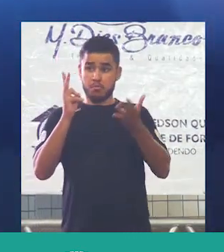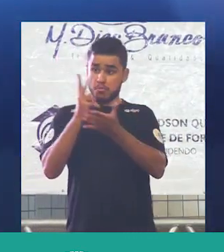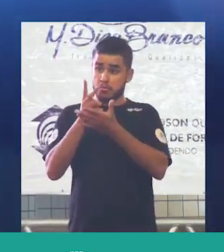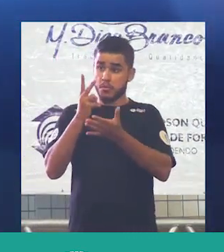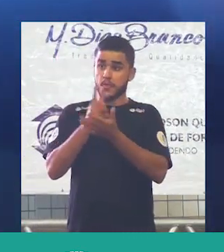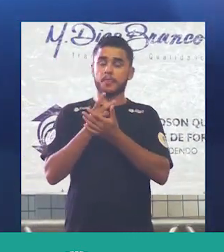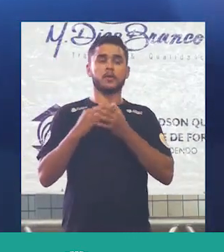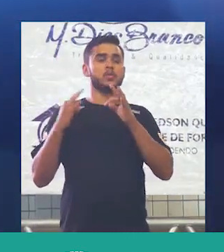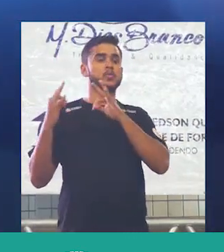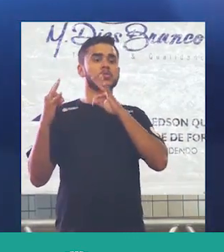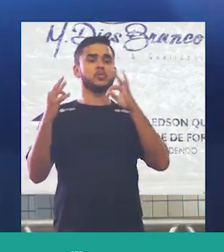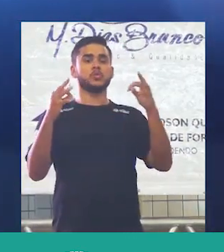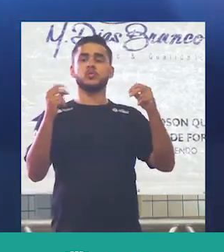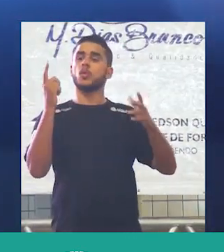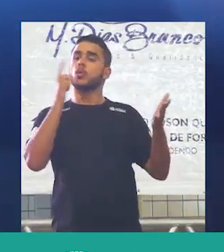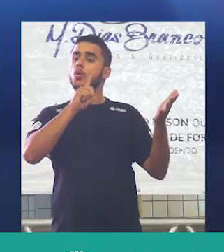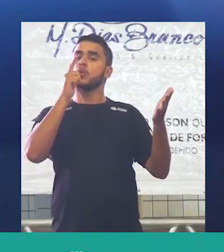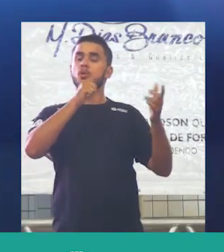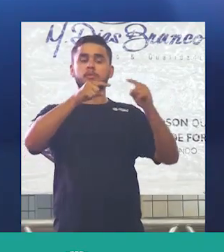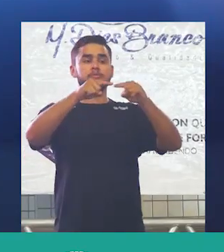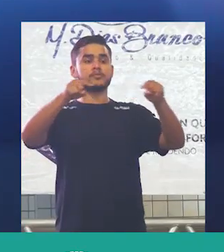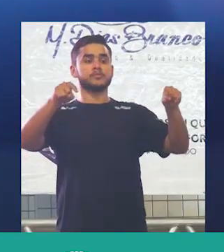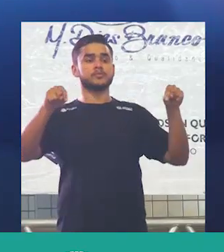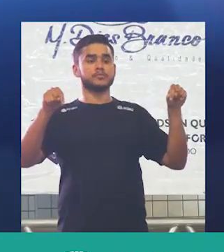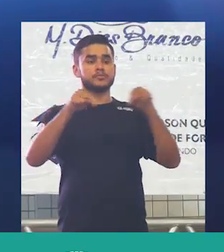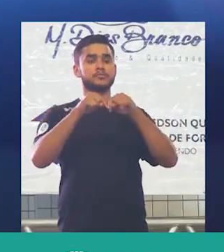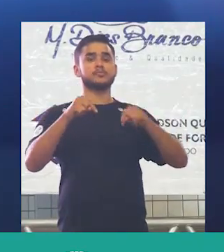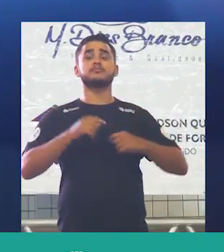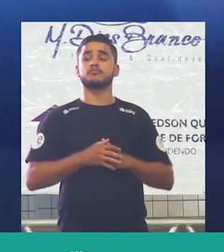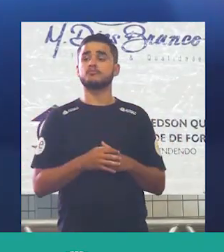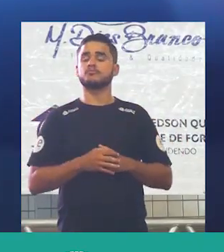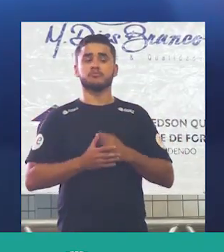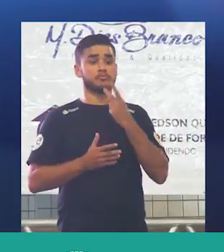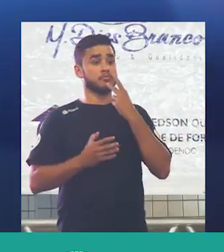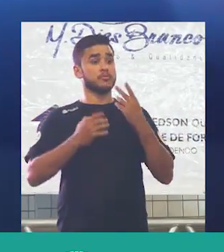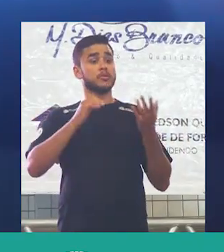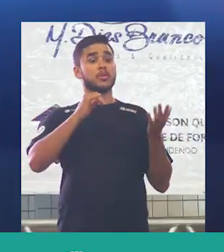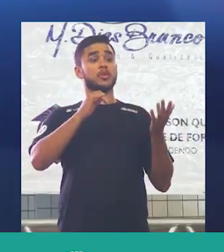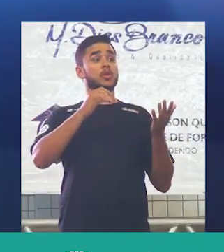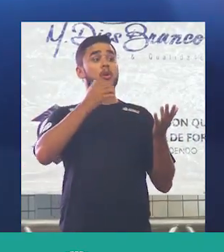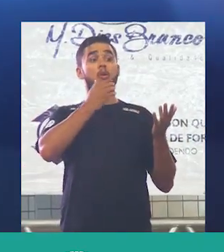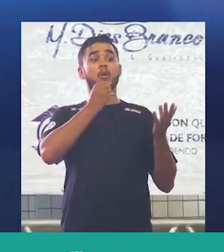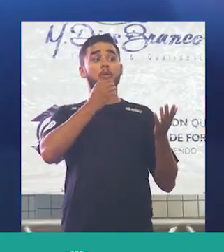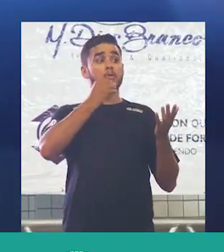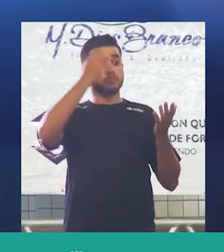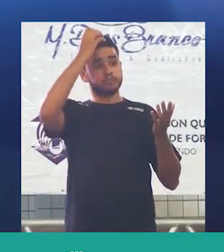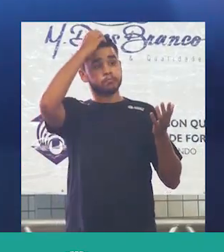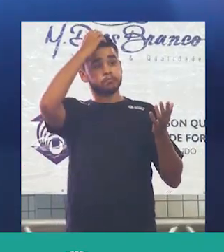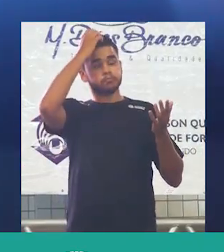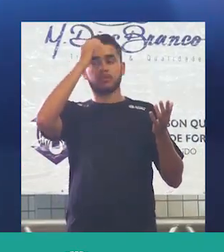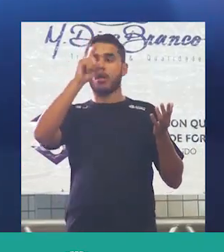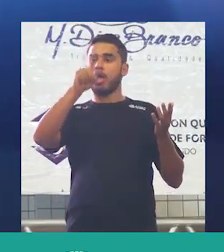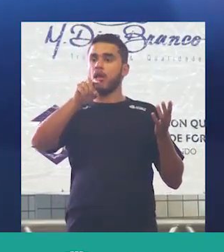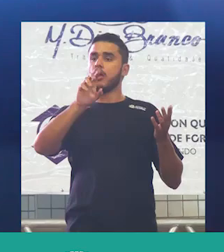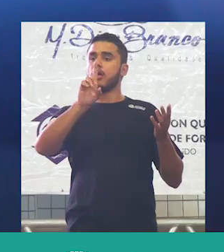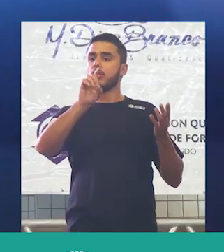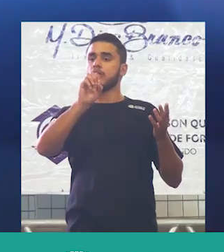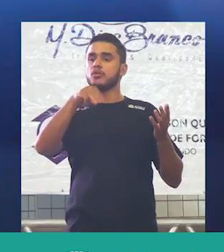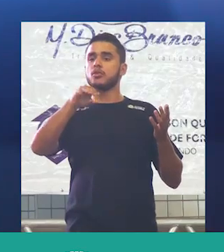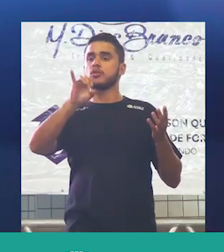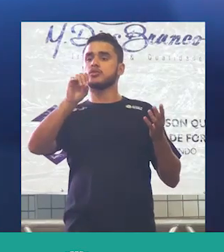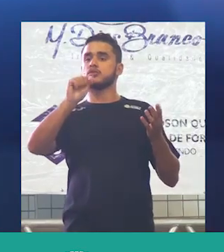preservar todas as suas conquistas do governo joanino, quando Dom João veio para cá, e aí criou